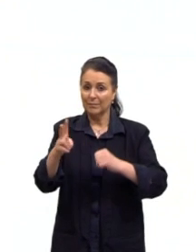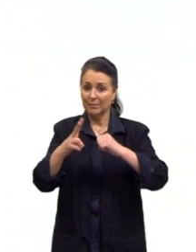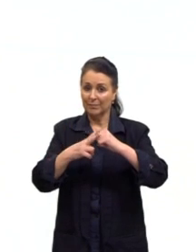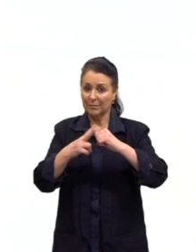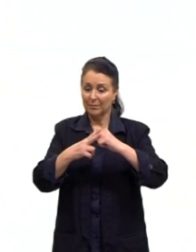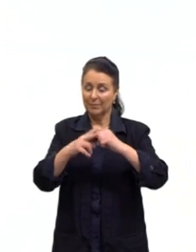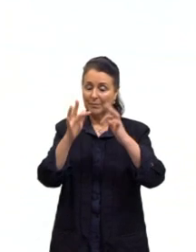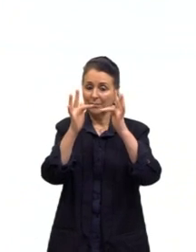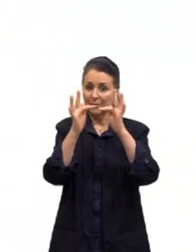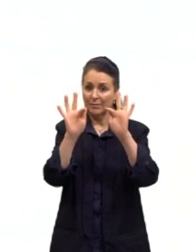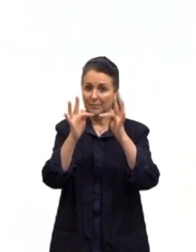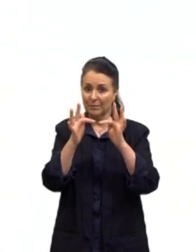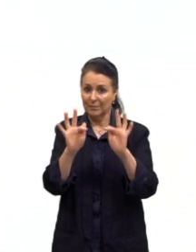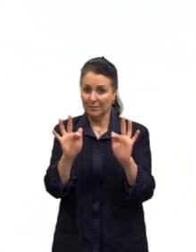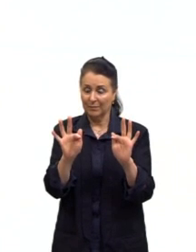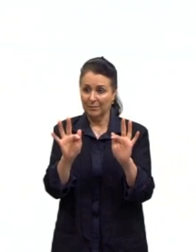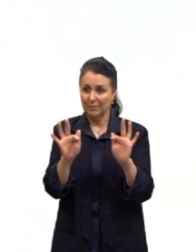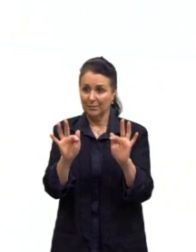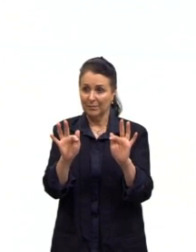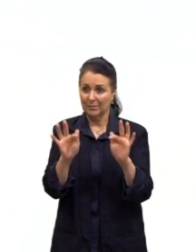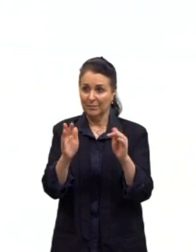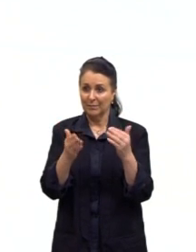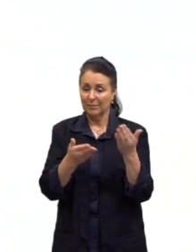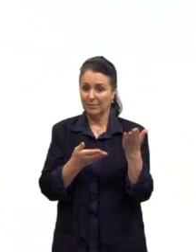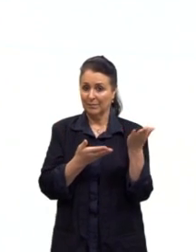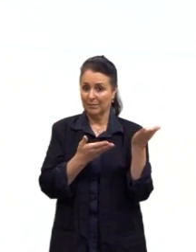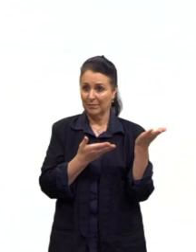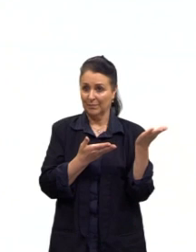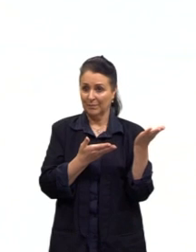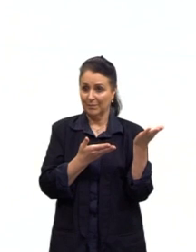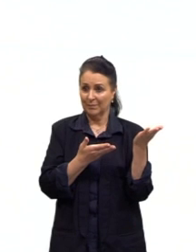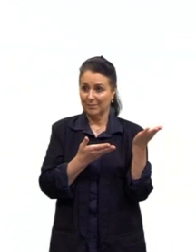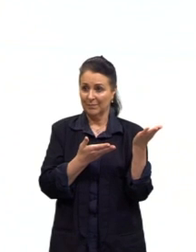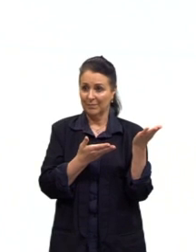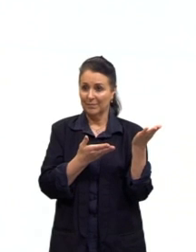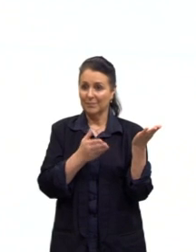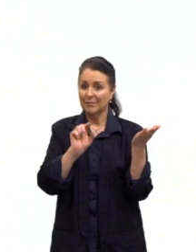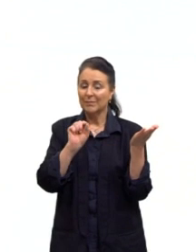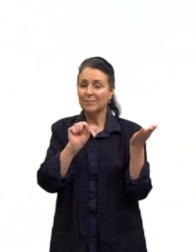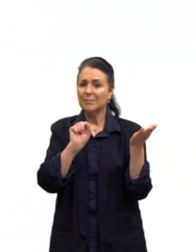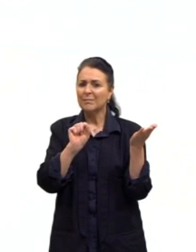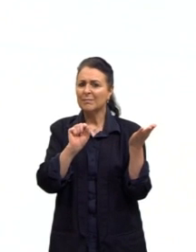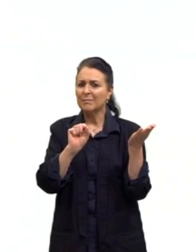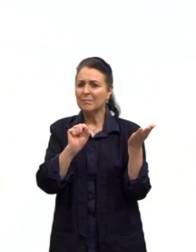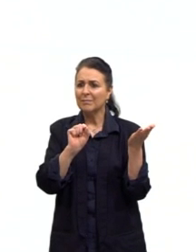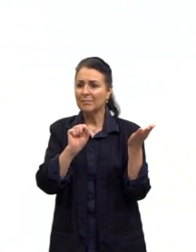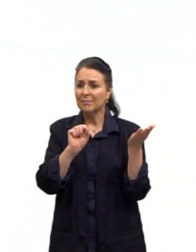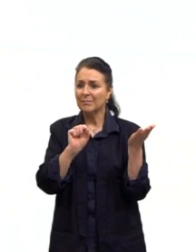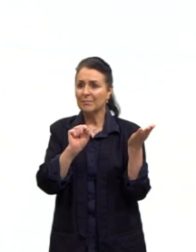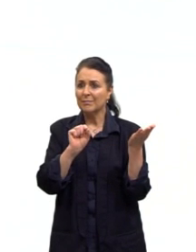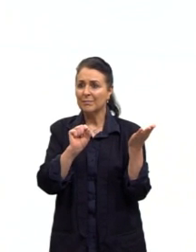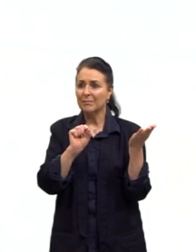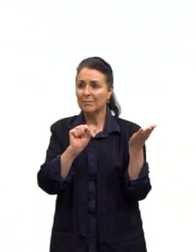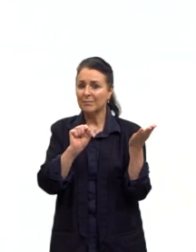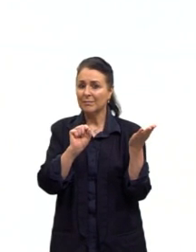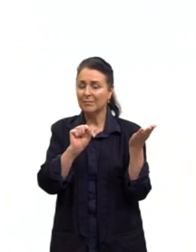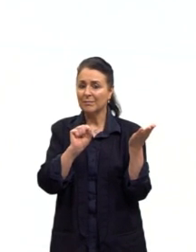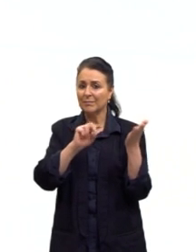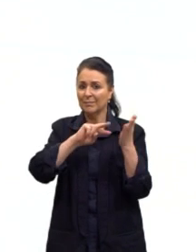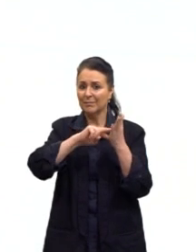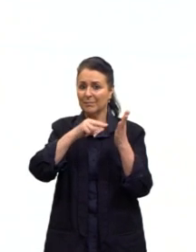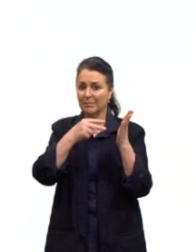frasais esse stand up for o que que seria o stand up for